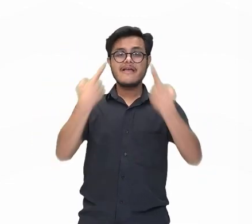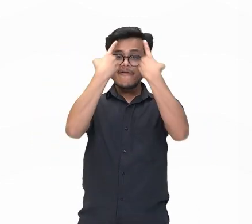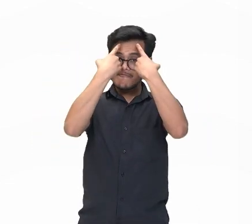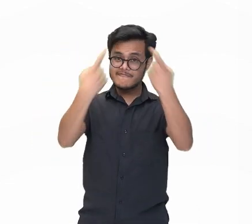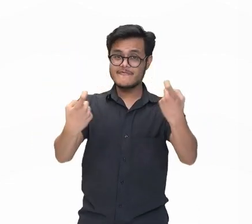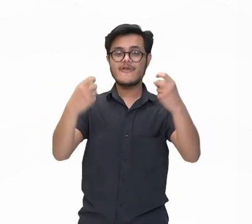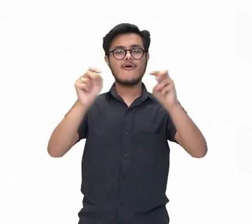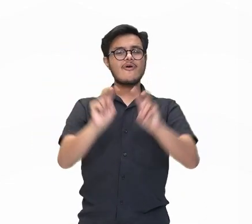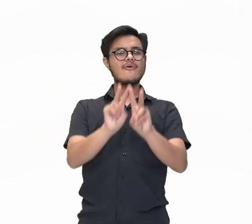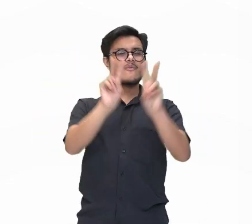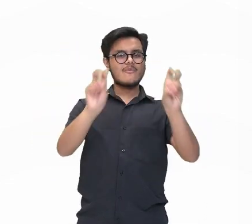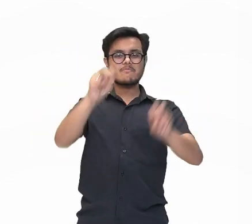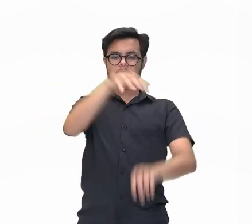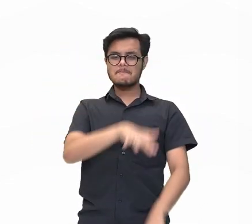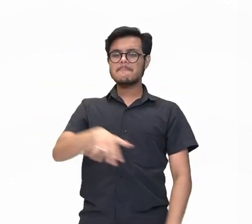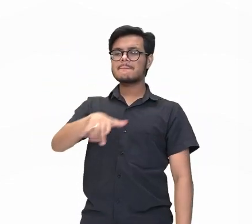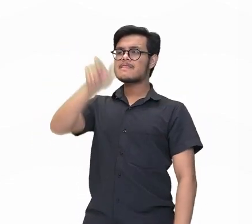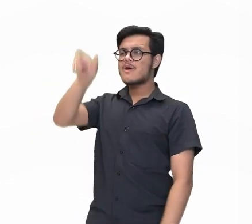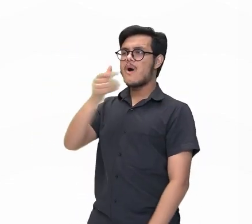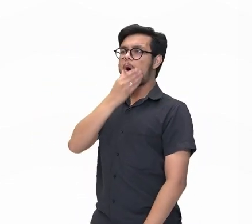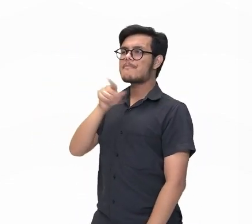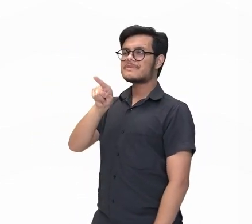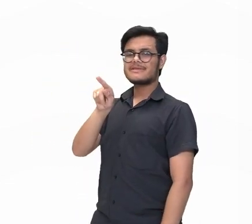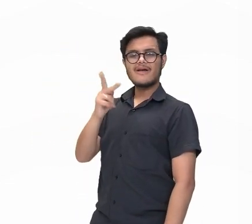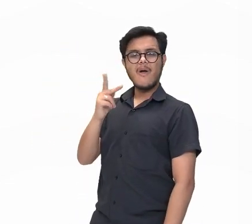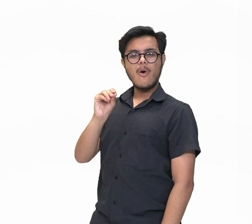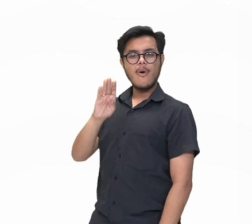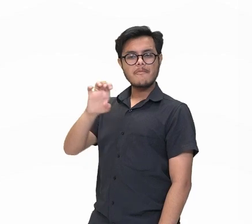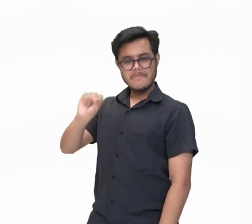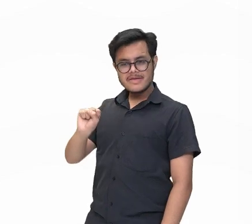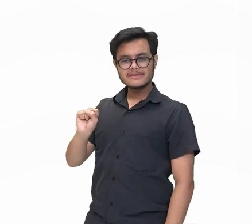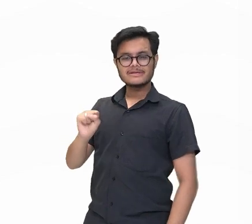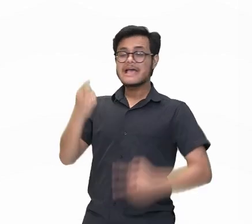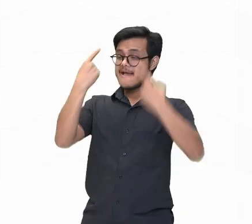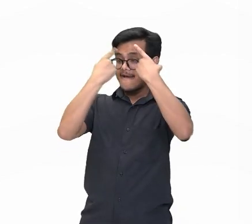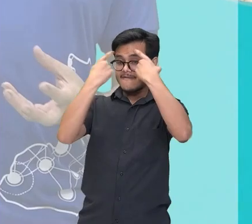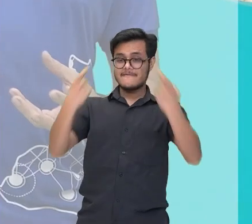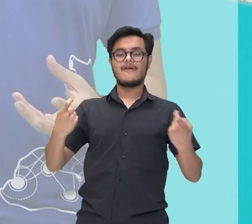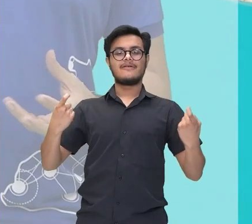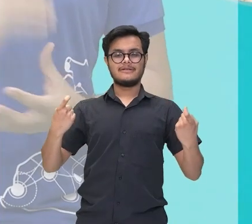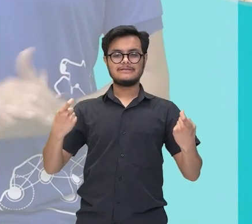Então, Thomas Hobbes foi uma autoridade ali do tema sobre violência e esse autor